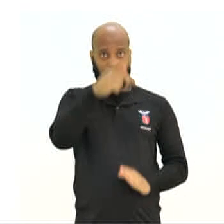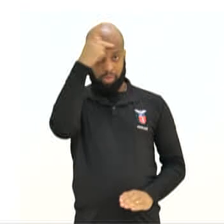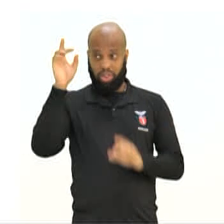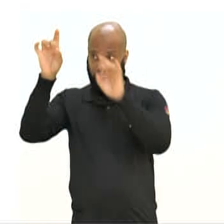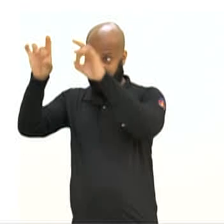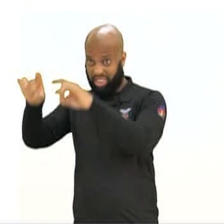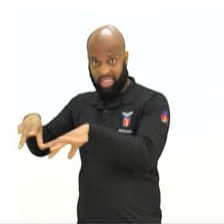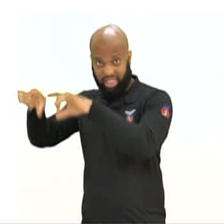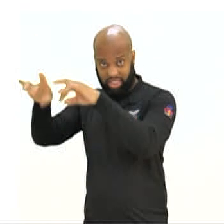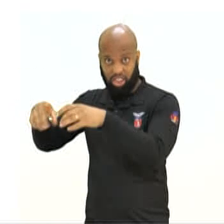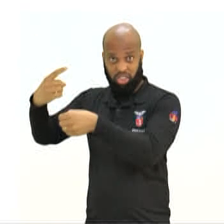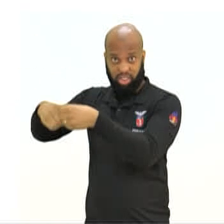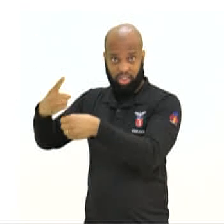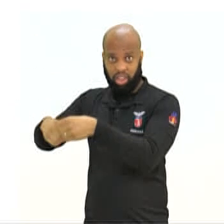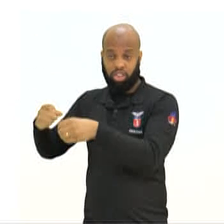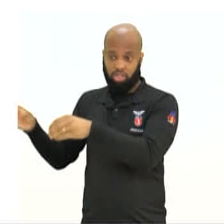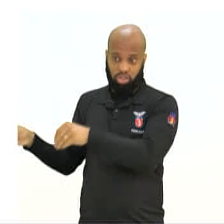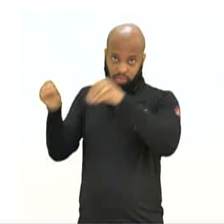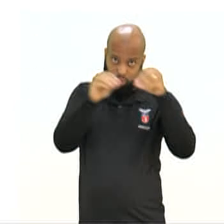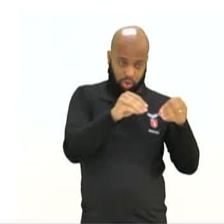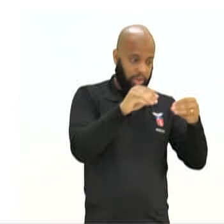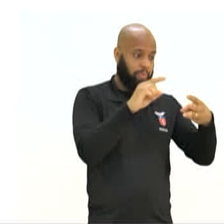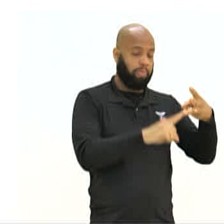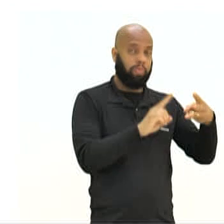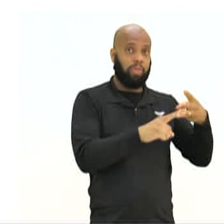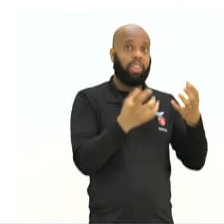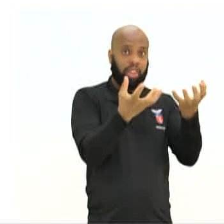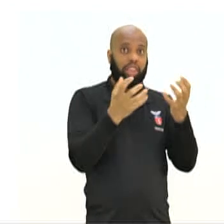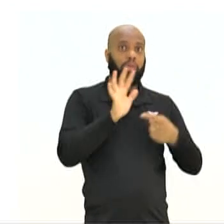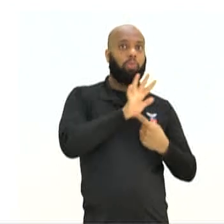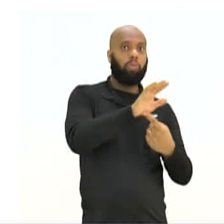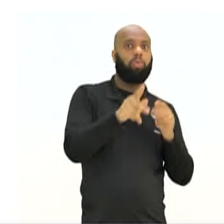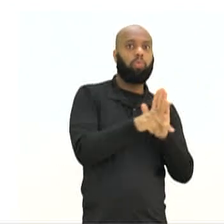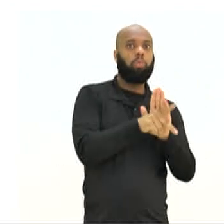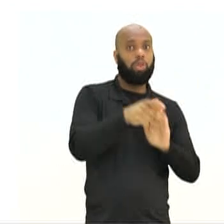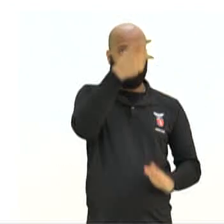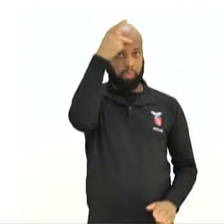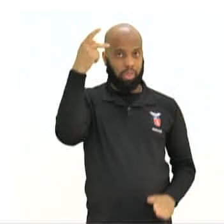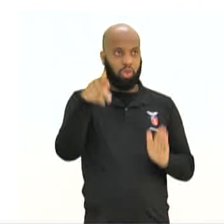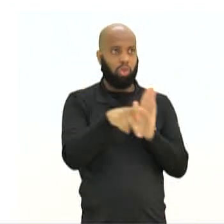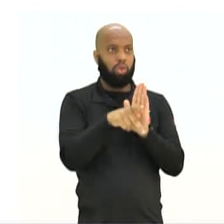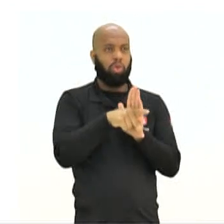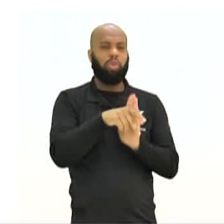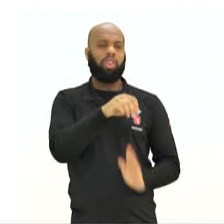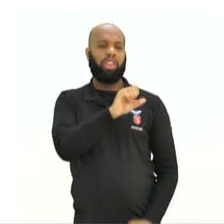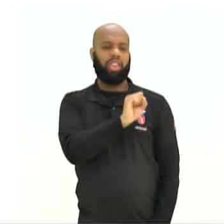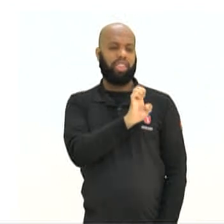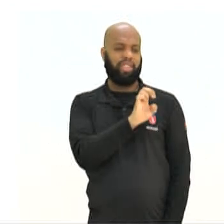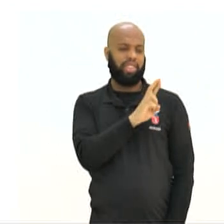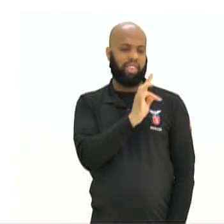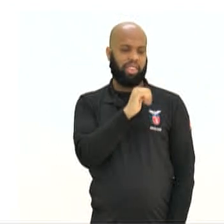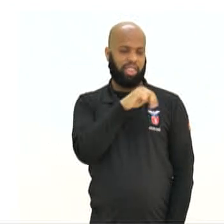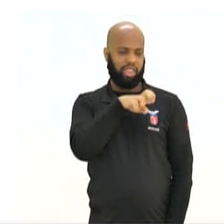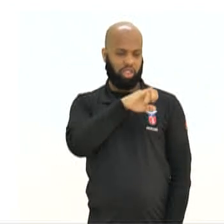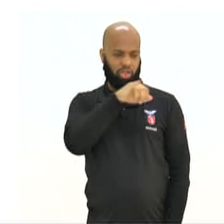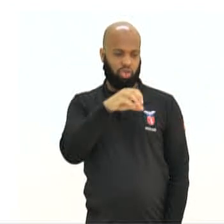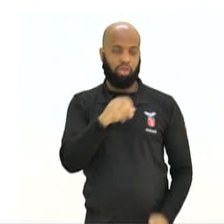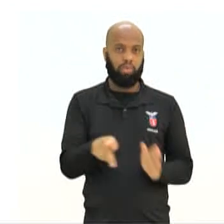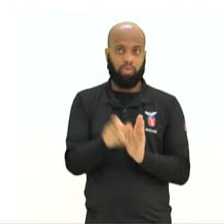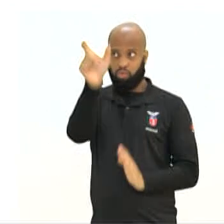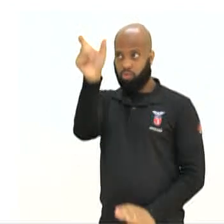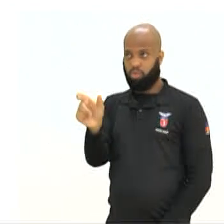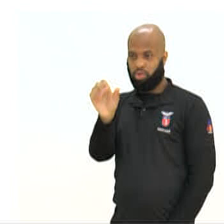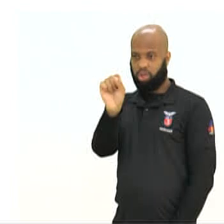retirantes nordestinos. E C. O autor tenta apresentar a figura do sertanejo por meio de severinos. D. O autor representa